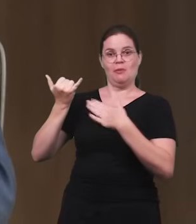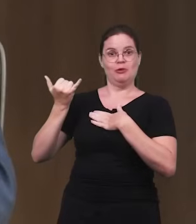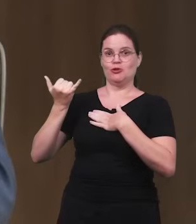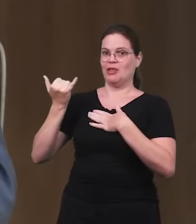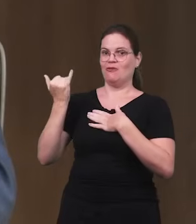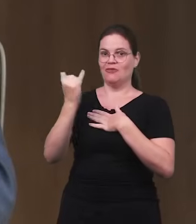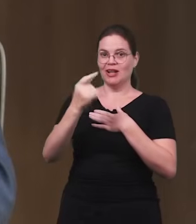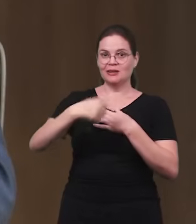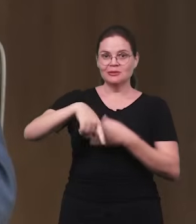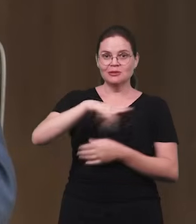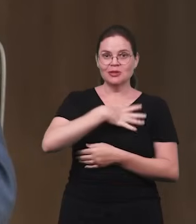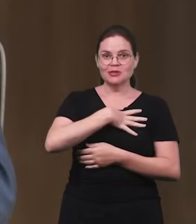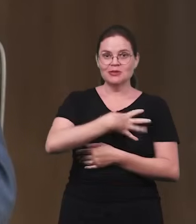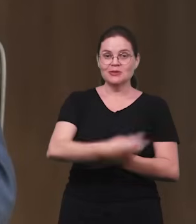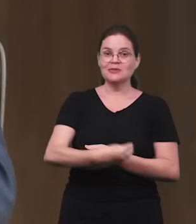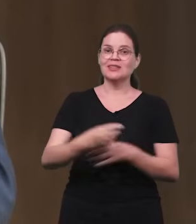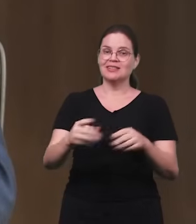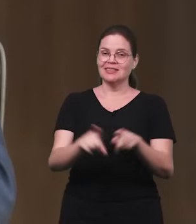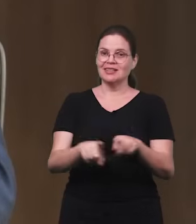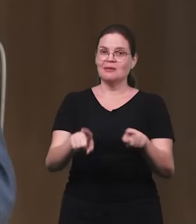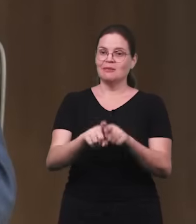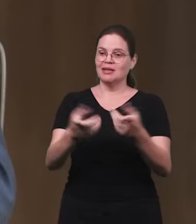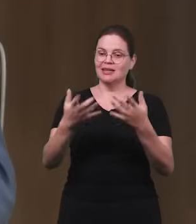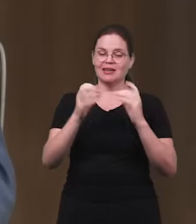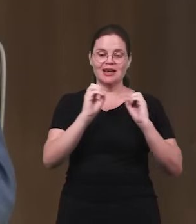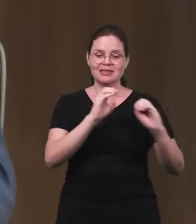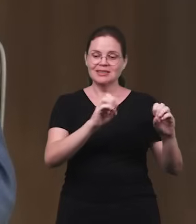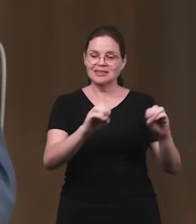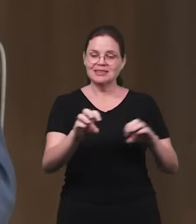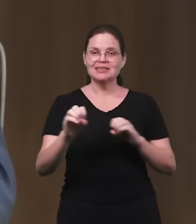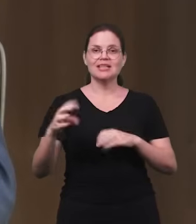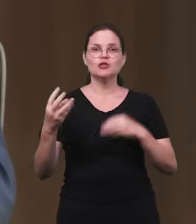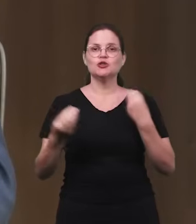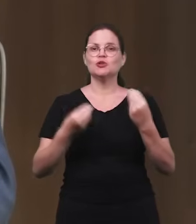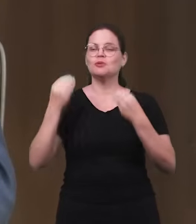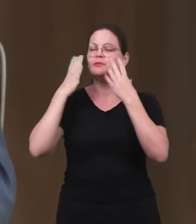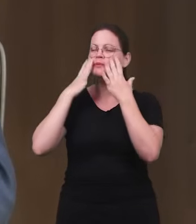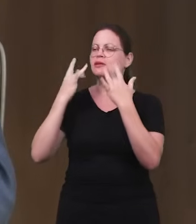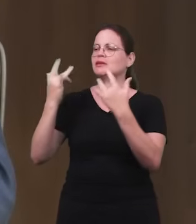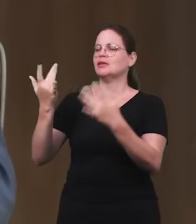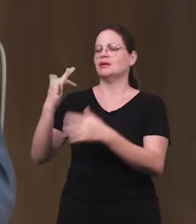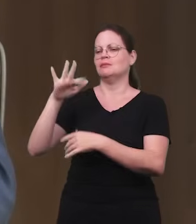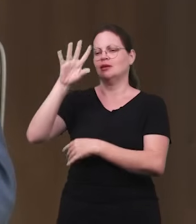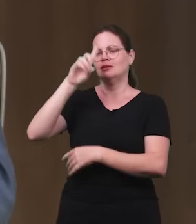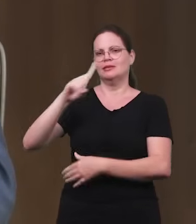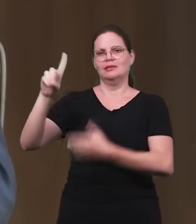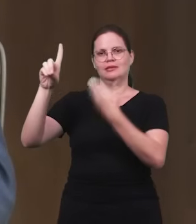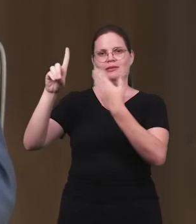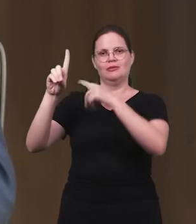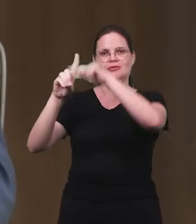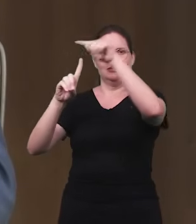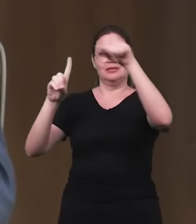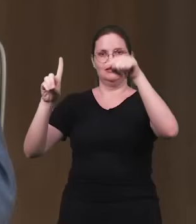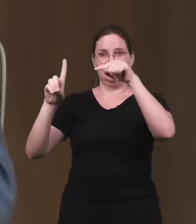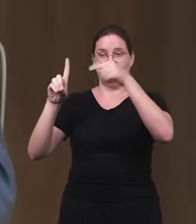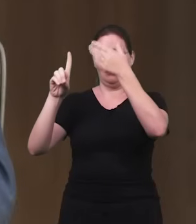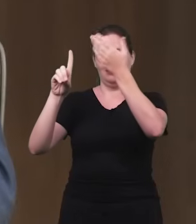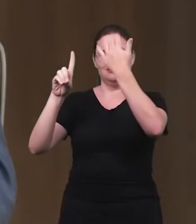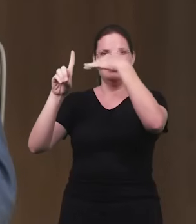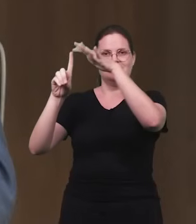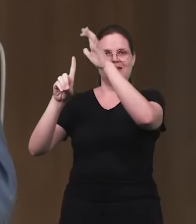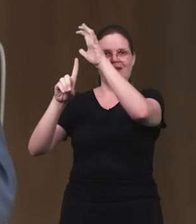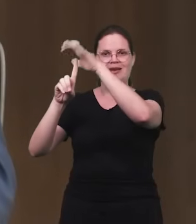que quer ser ouvido por eles, que quer ensinar a eles o temor ao Deus Santo. E esse